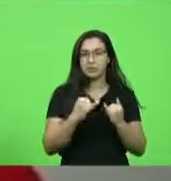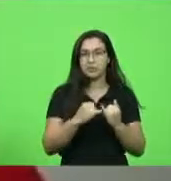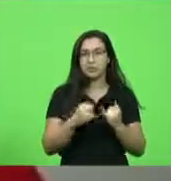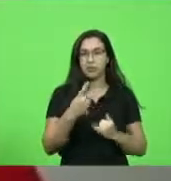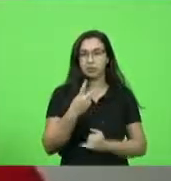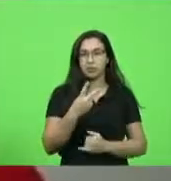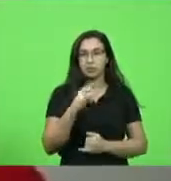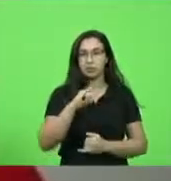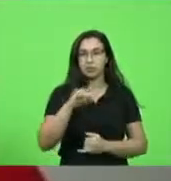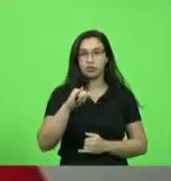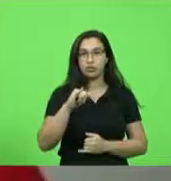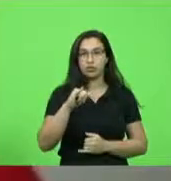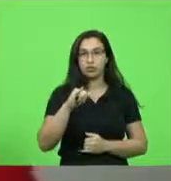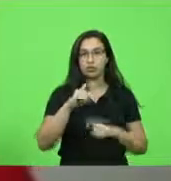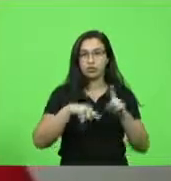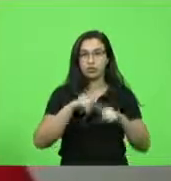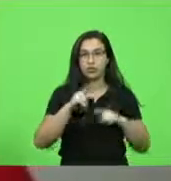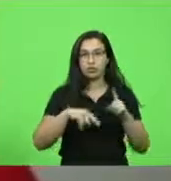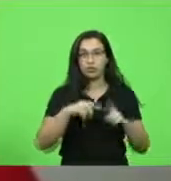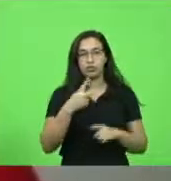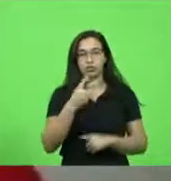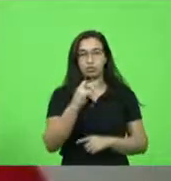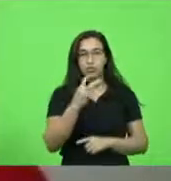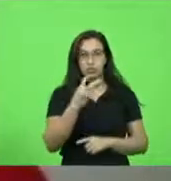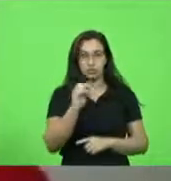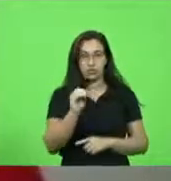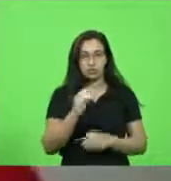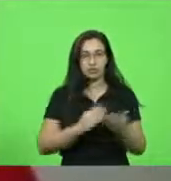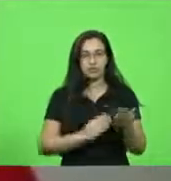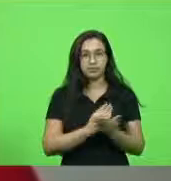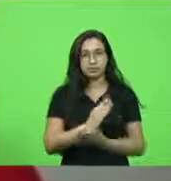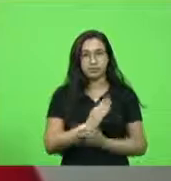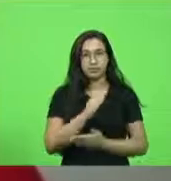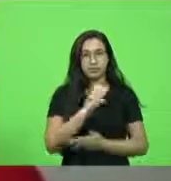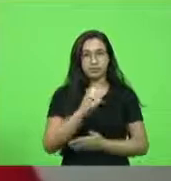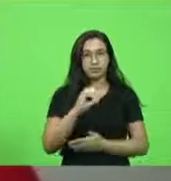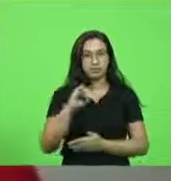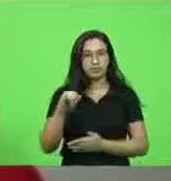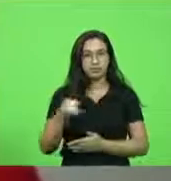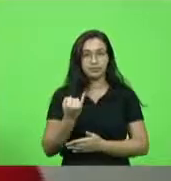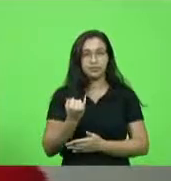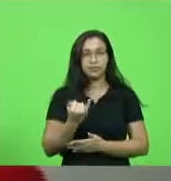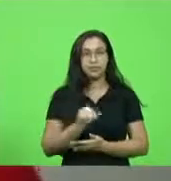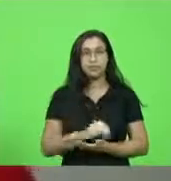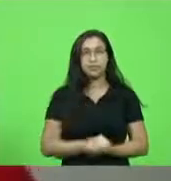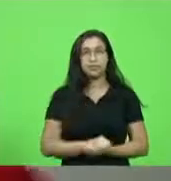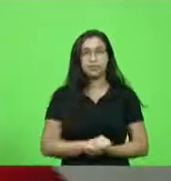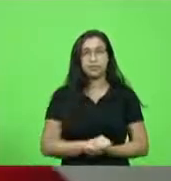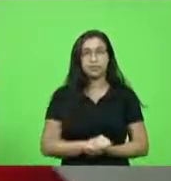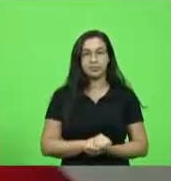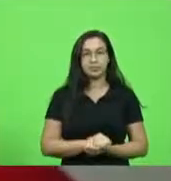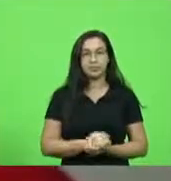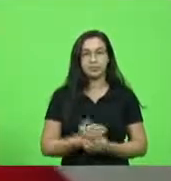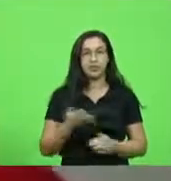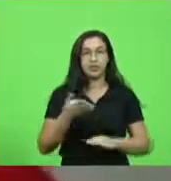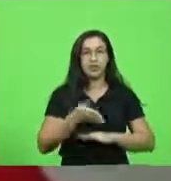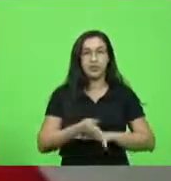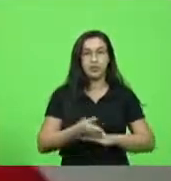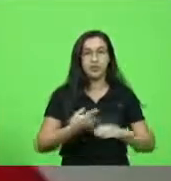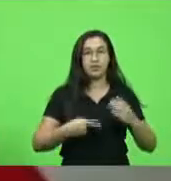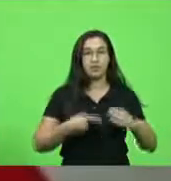de junho de 2020, ele foi aprovado na CCJ. Ele veio para a Comissão de